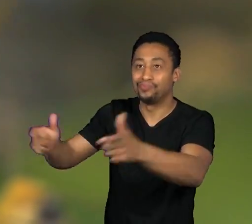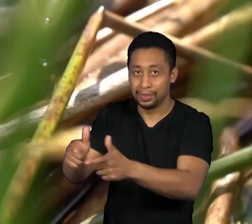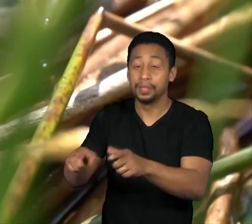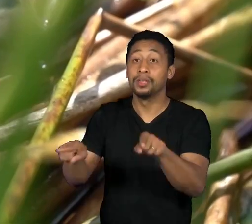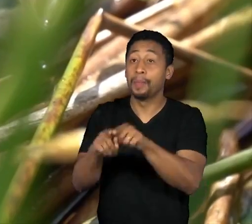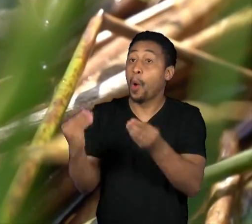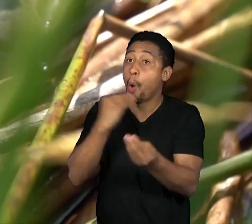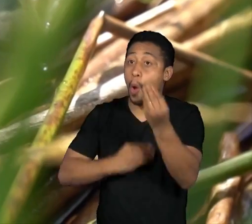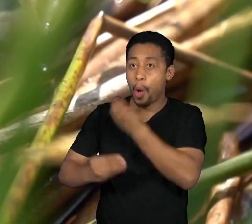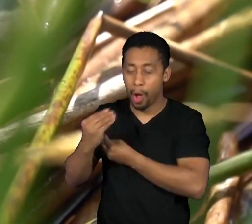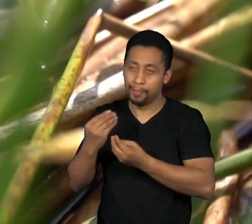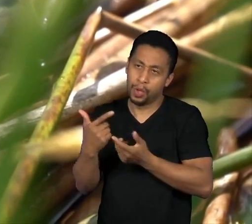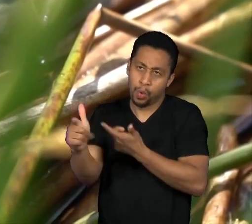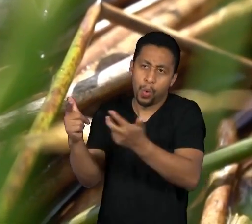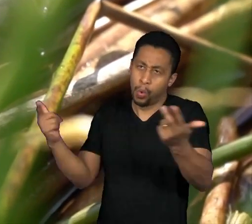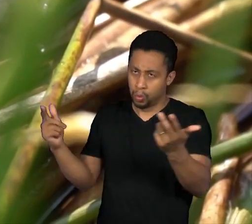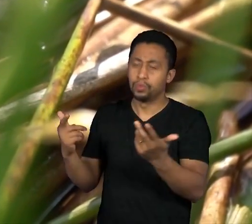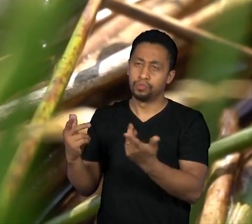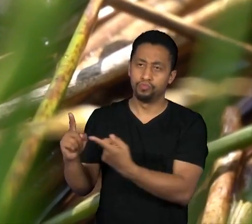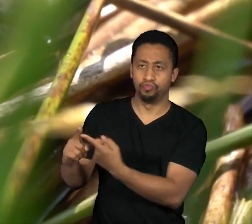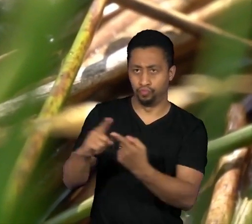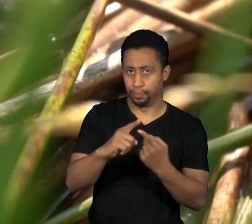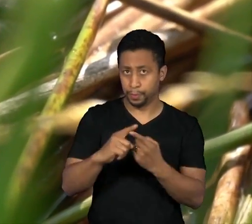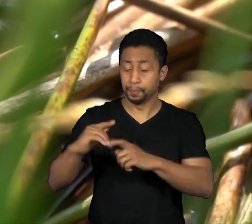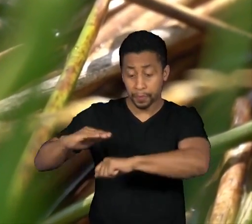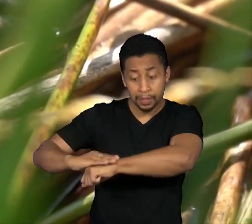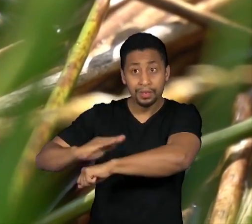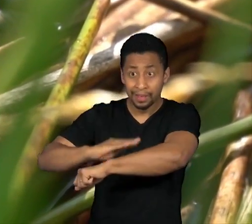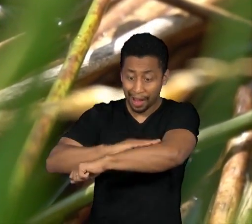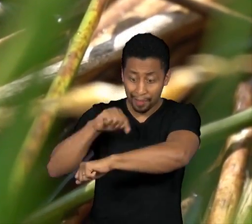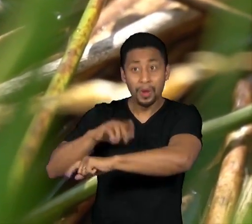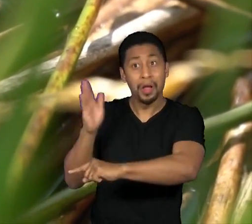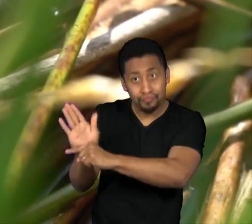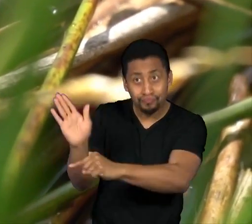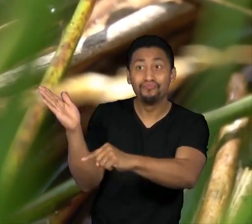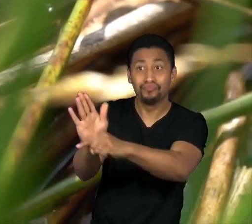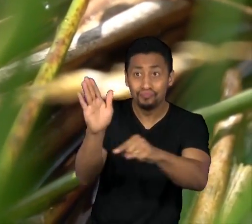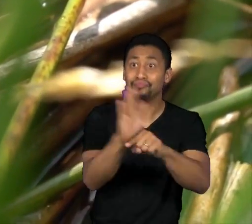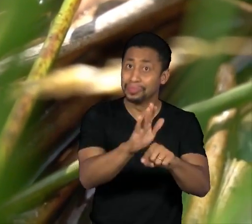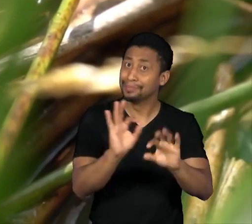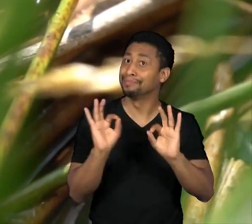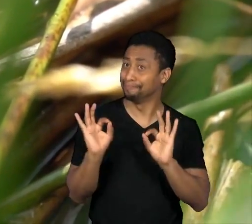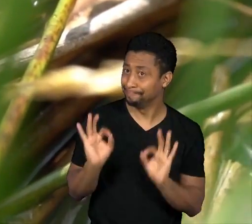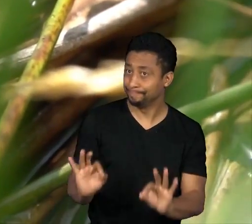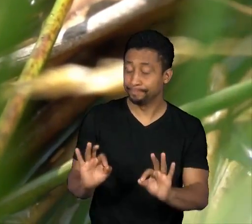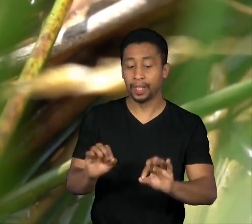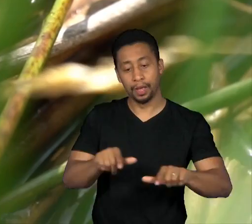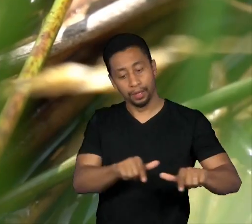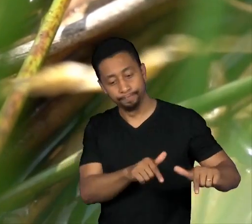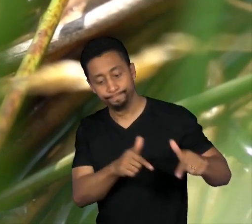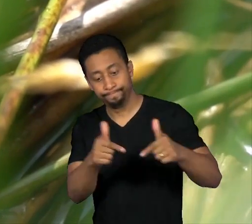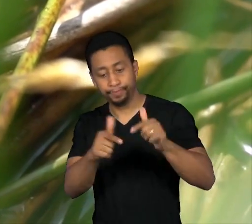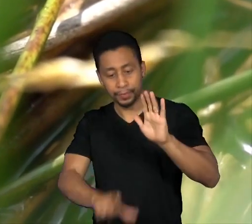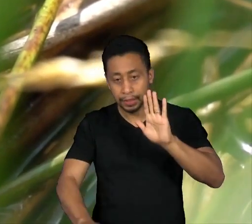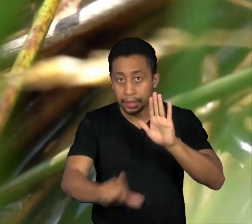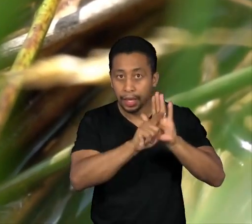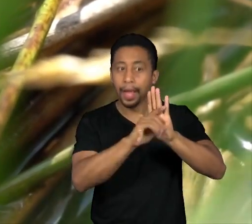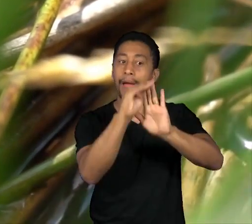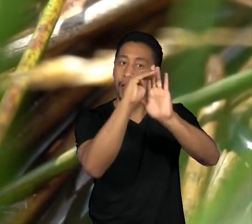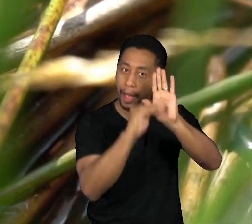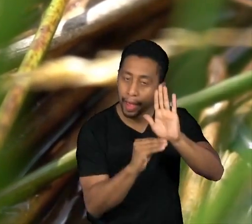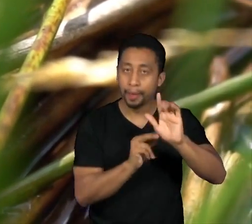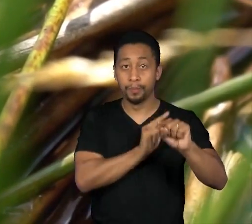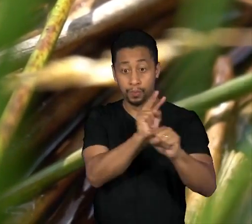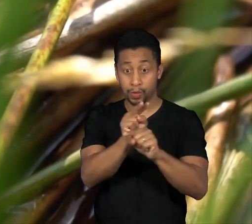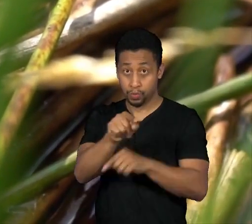espécies. Os benefícios que os anfíbios oferecem são muitos. Priorizar ações e políticas públicas de conservação